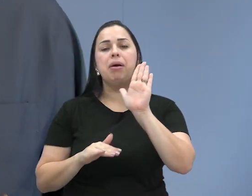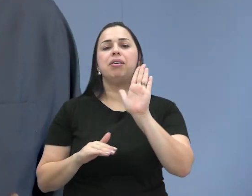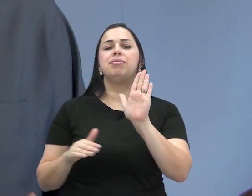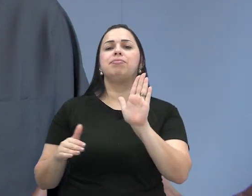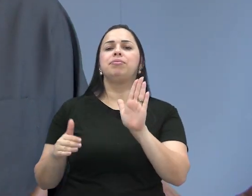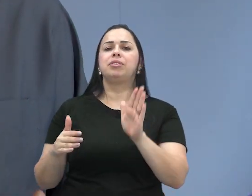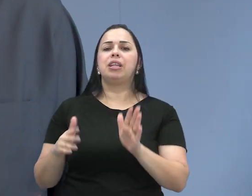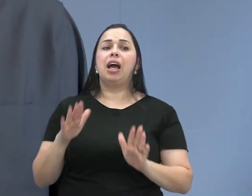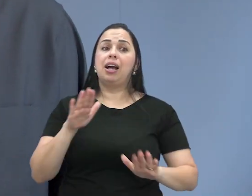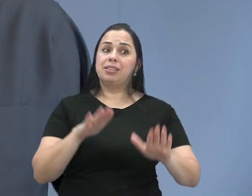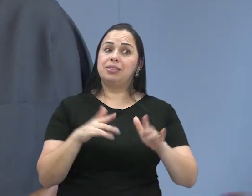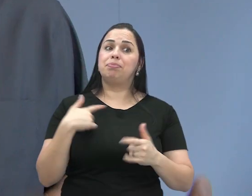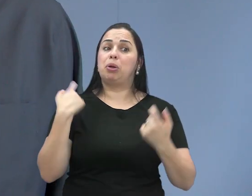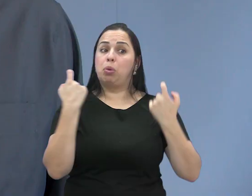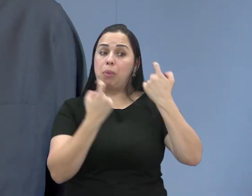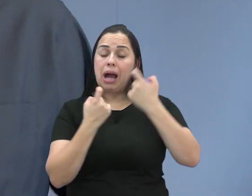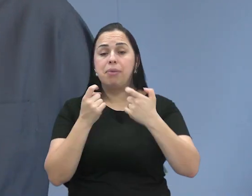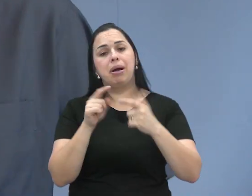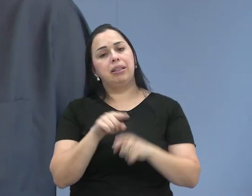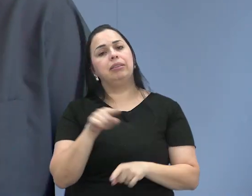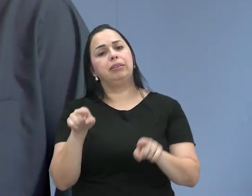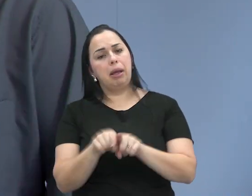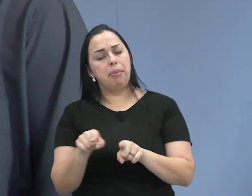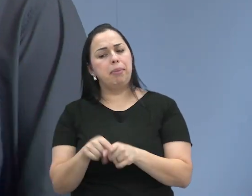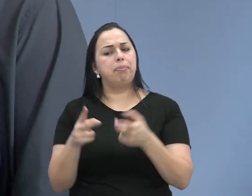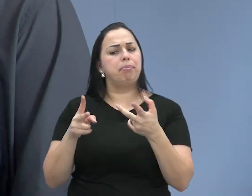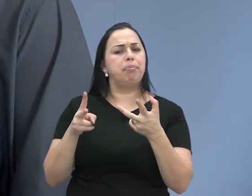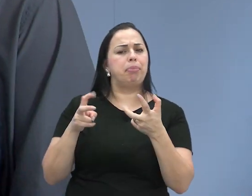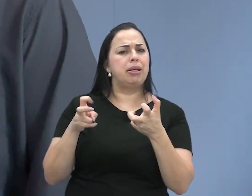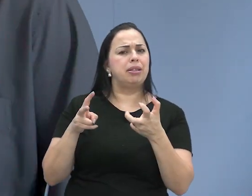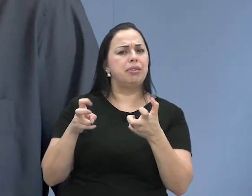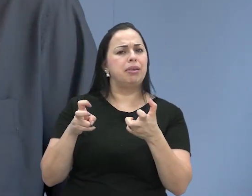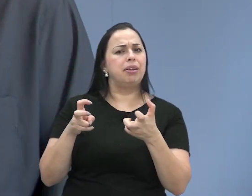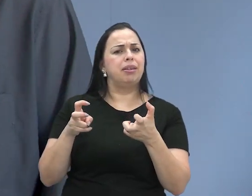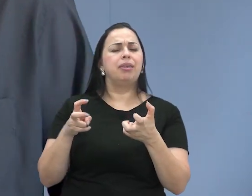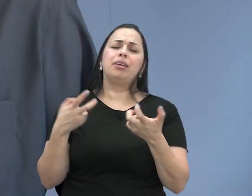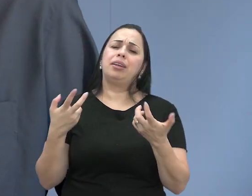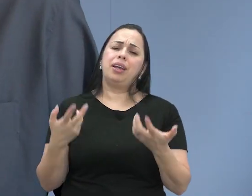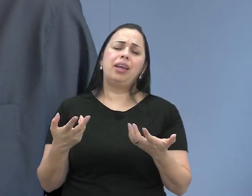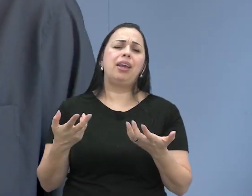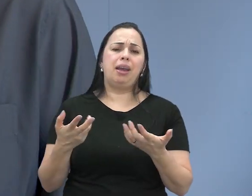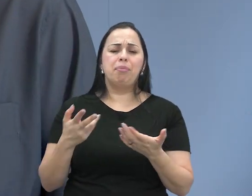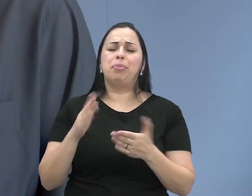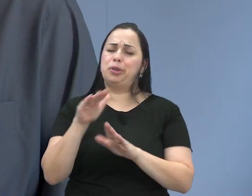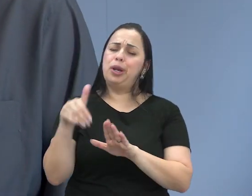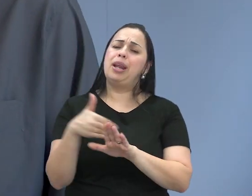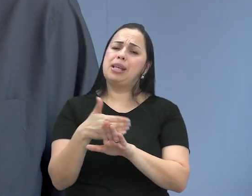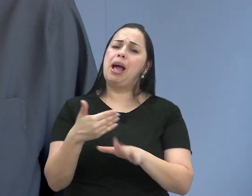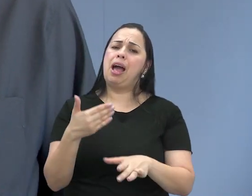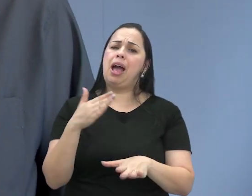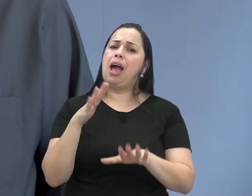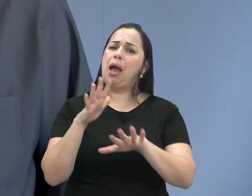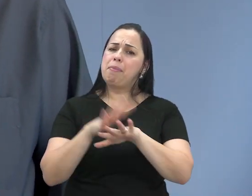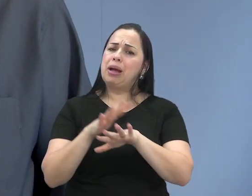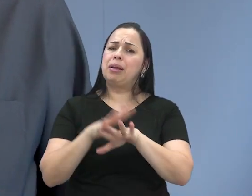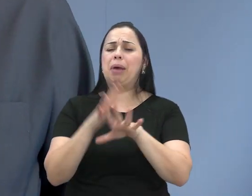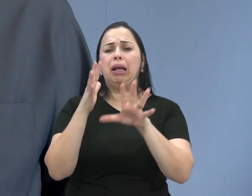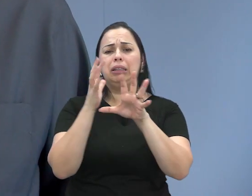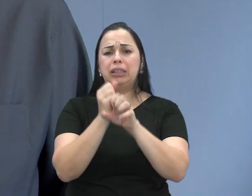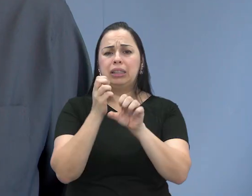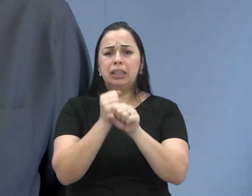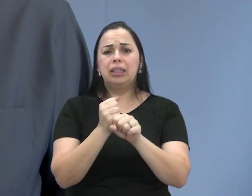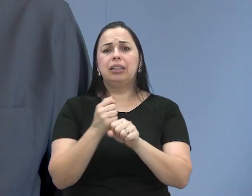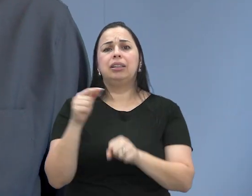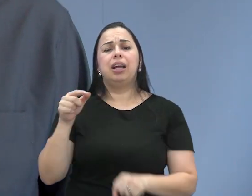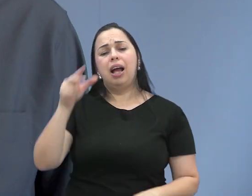lado, fica um pouco apreensivo, mas por outro você vê que é uma conta matemática, o subsídio